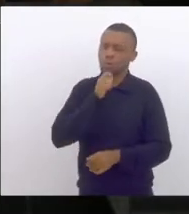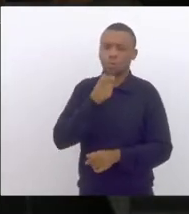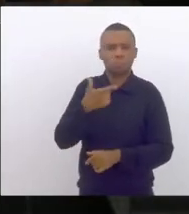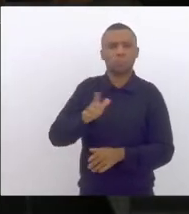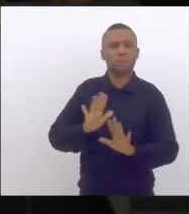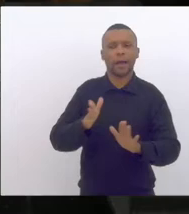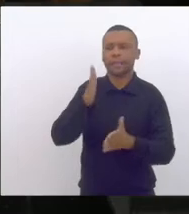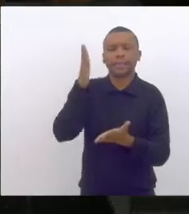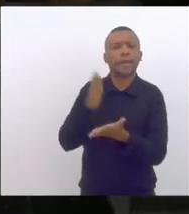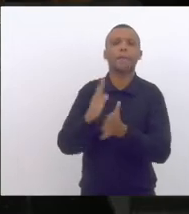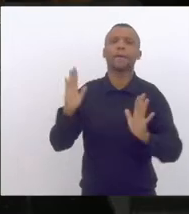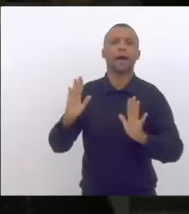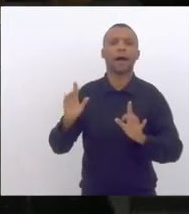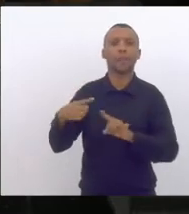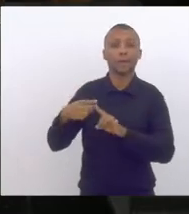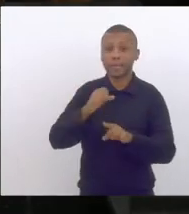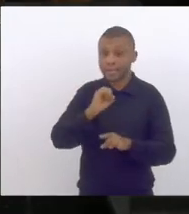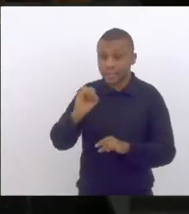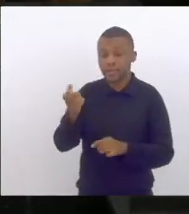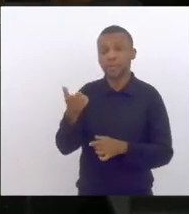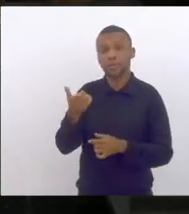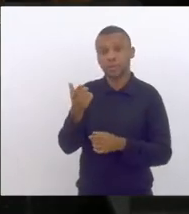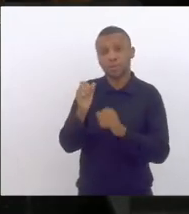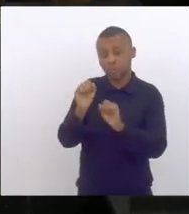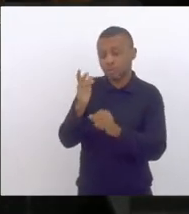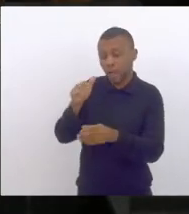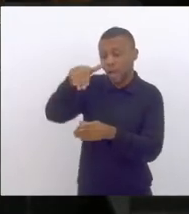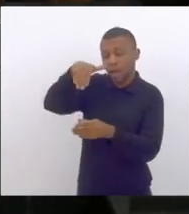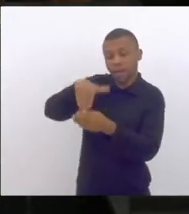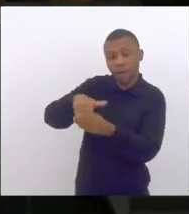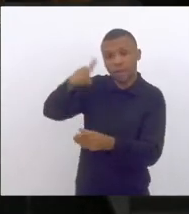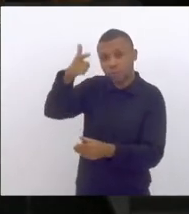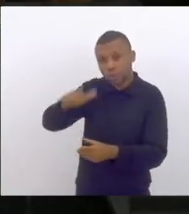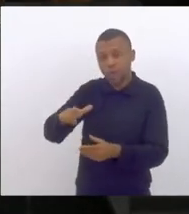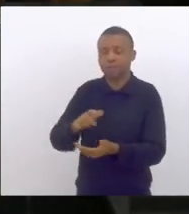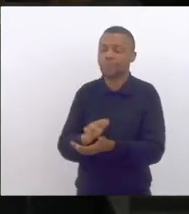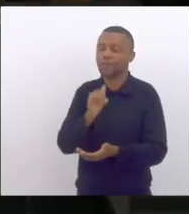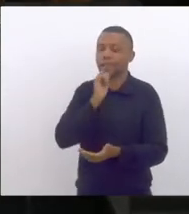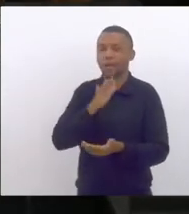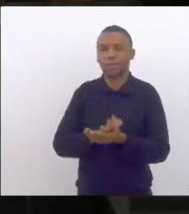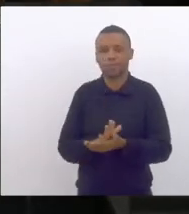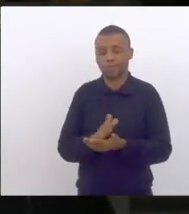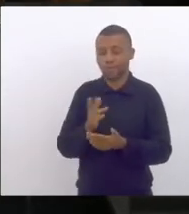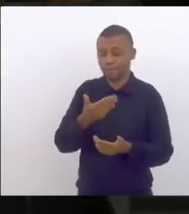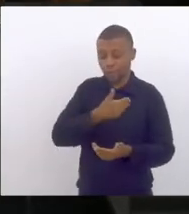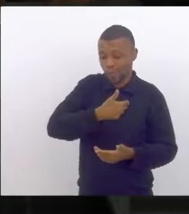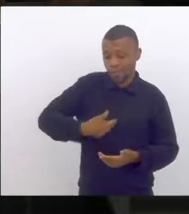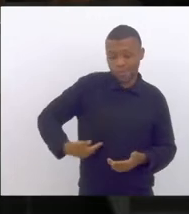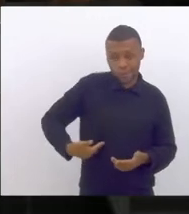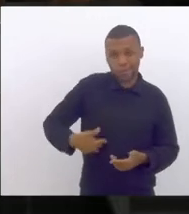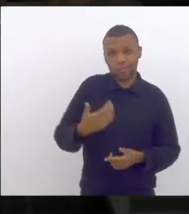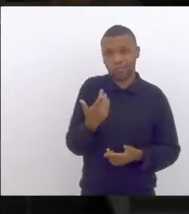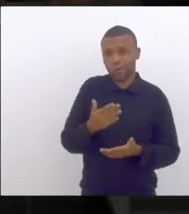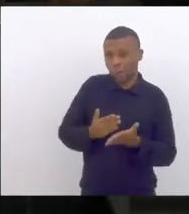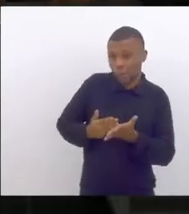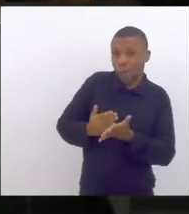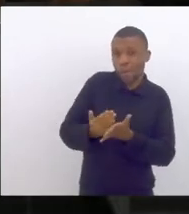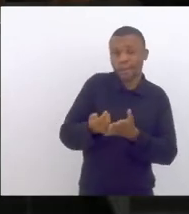porque com o Instituto da reeleição um governo entra no primeiro ano